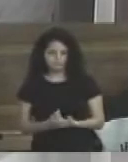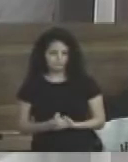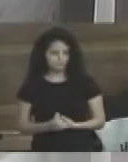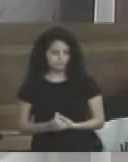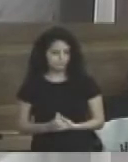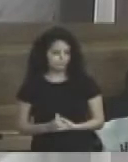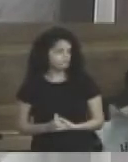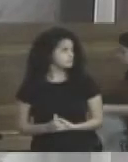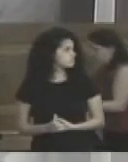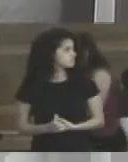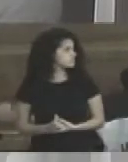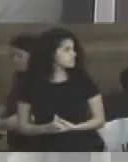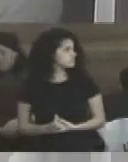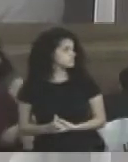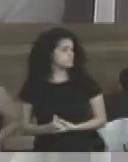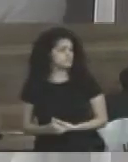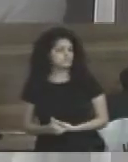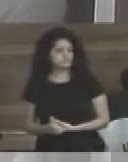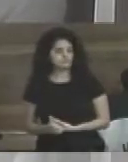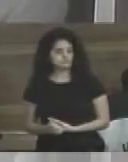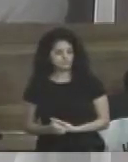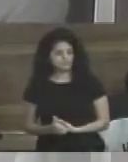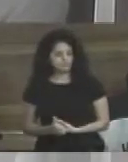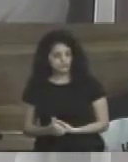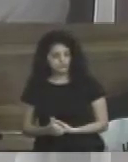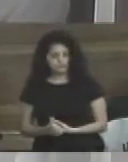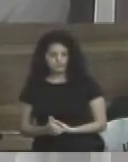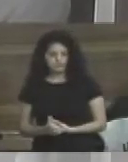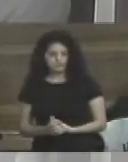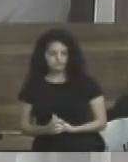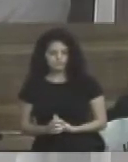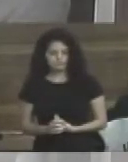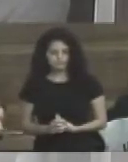Vereador. Já vou sair, já vou.